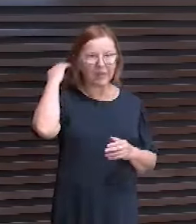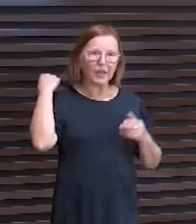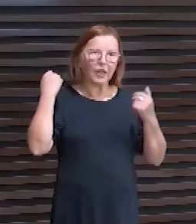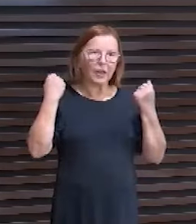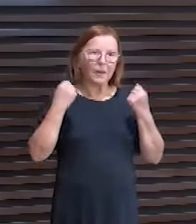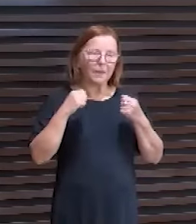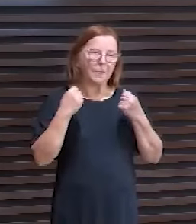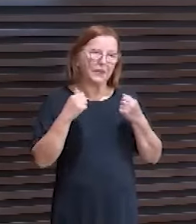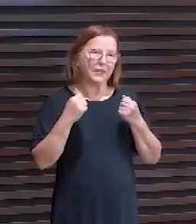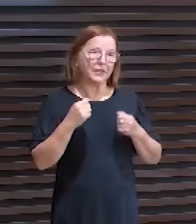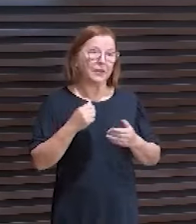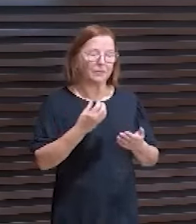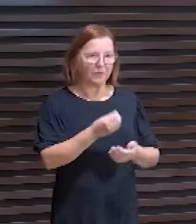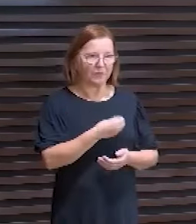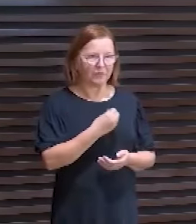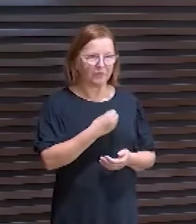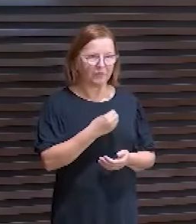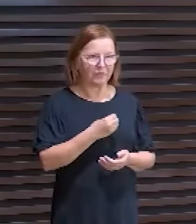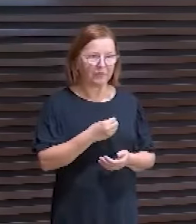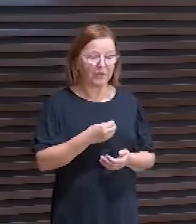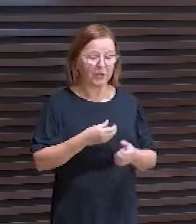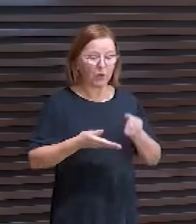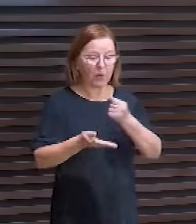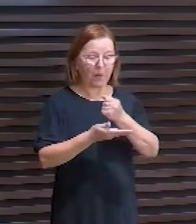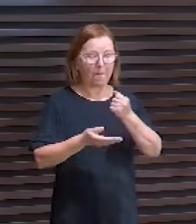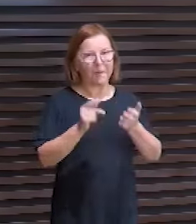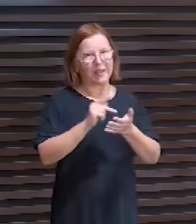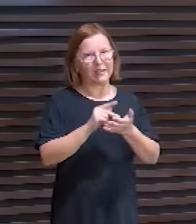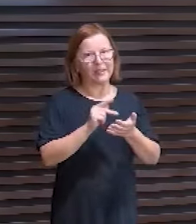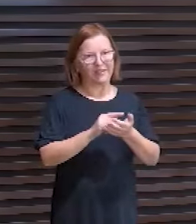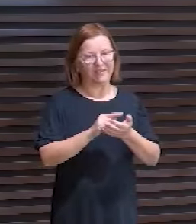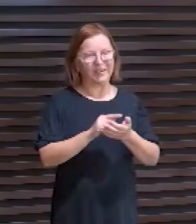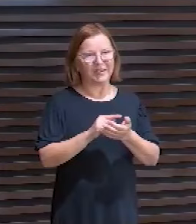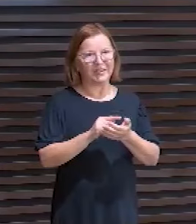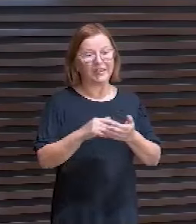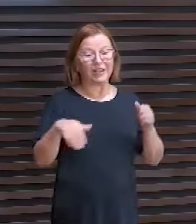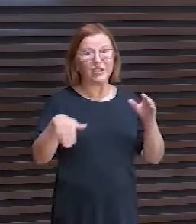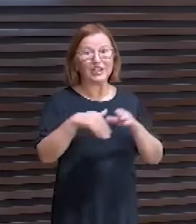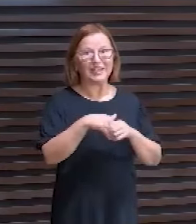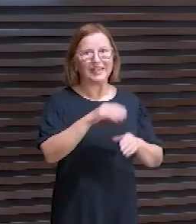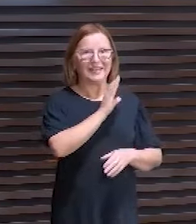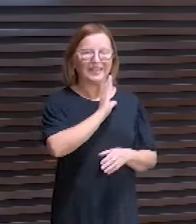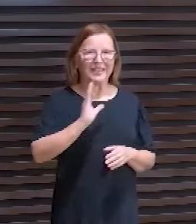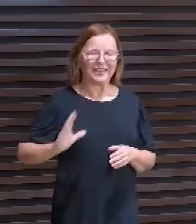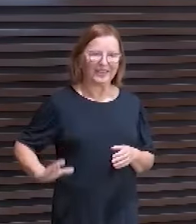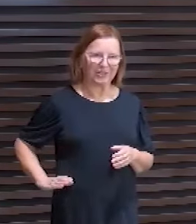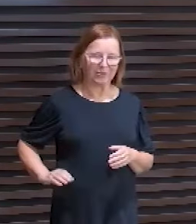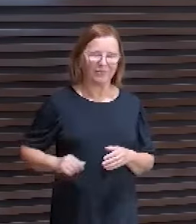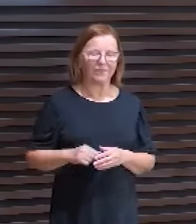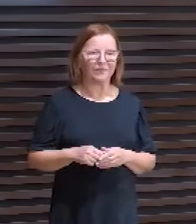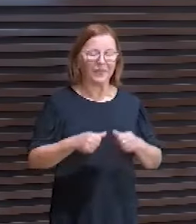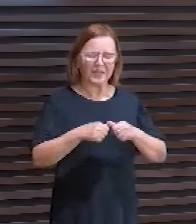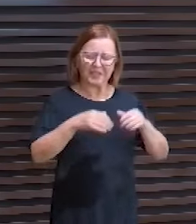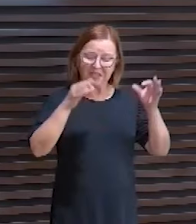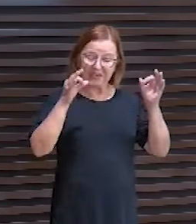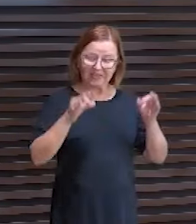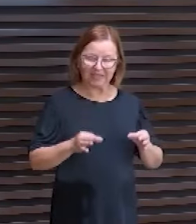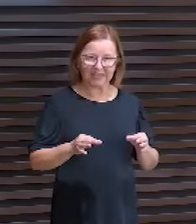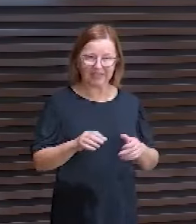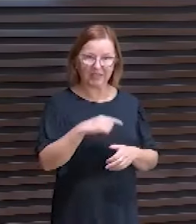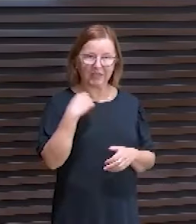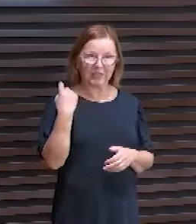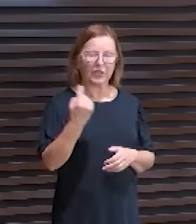quem somos onde em Cristo essa convicção que nós devemos